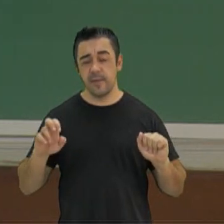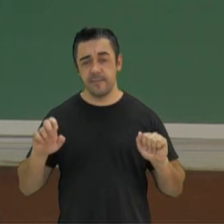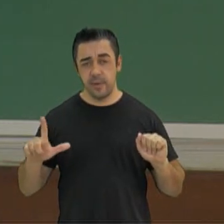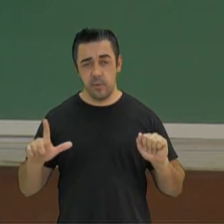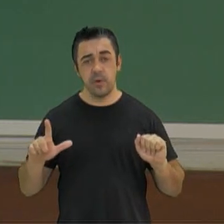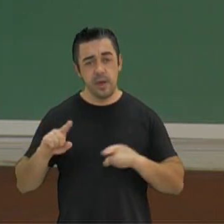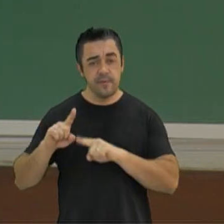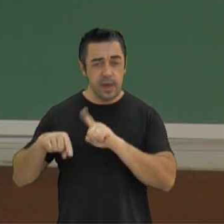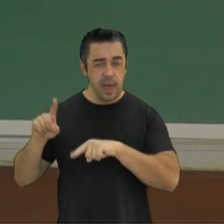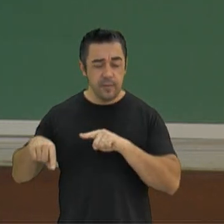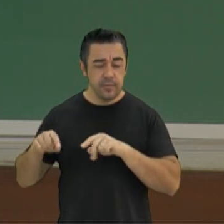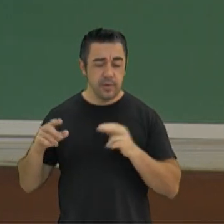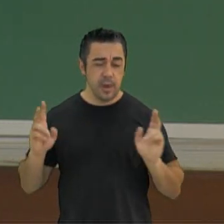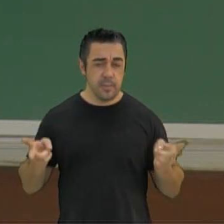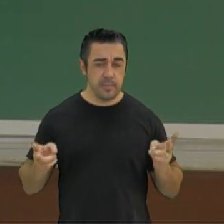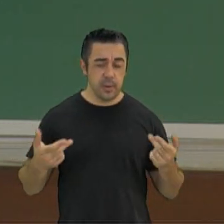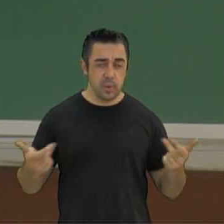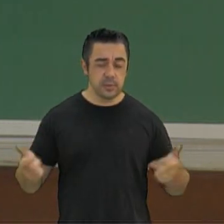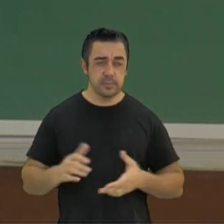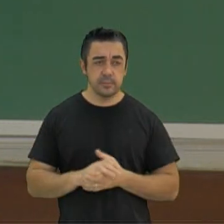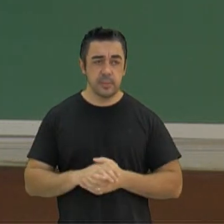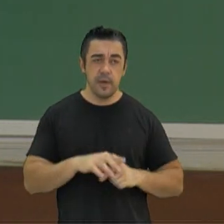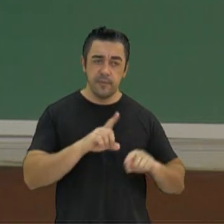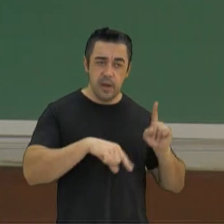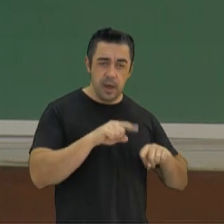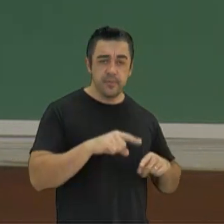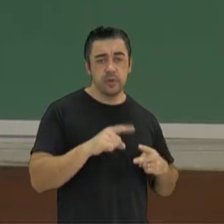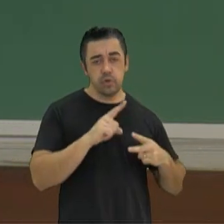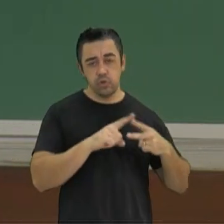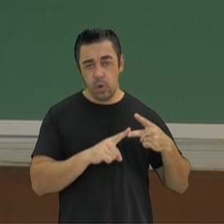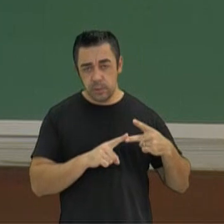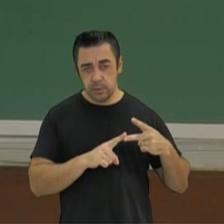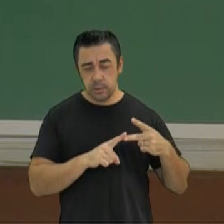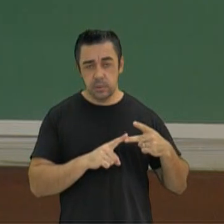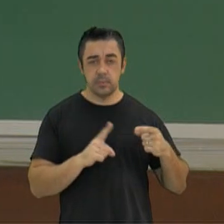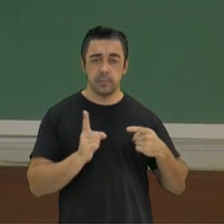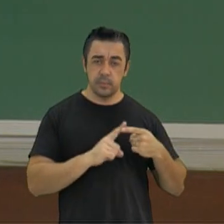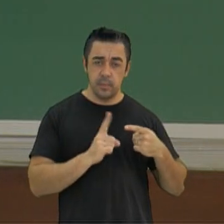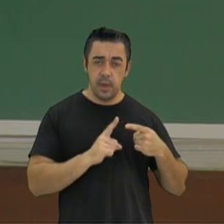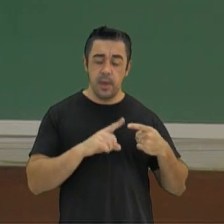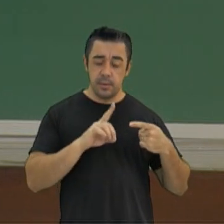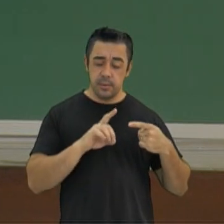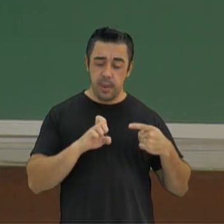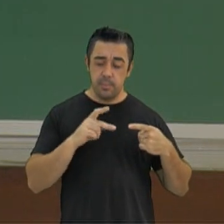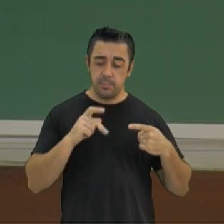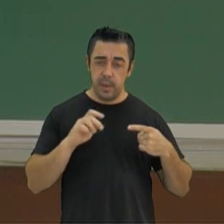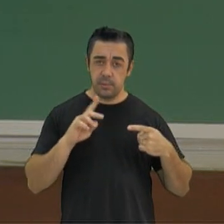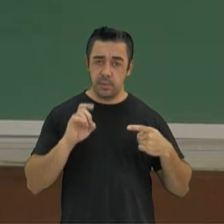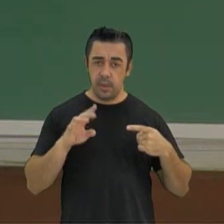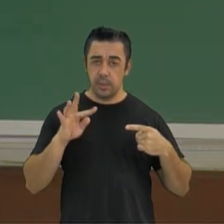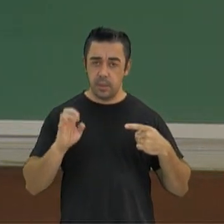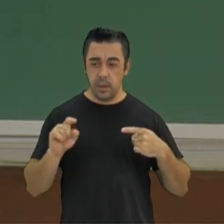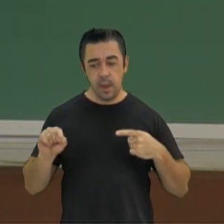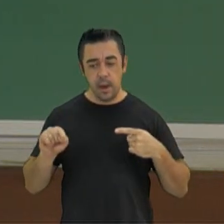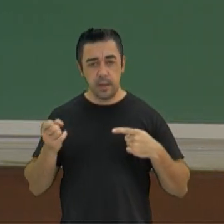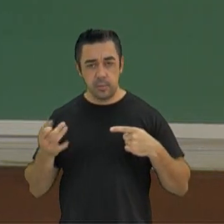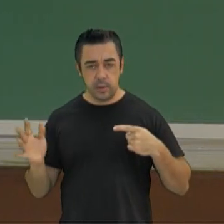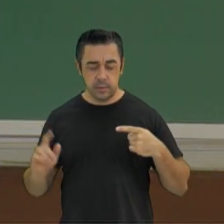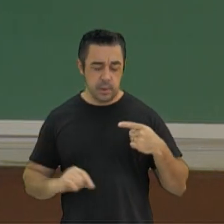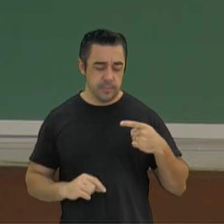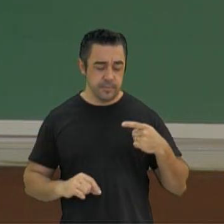Então, as variáveis podem ser de dois tipos. Ela pode ser uma variável dependente ou ela pode ser uma